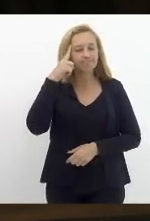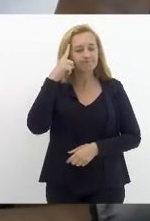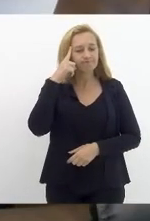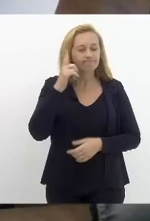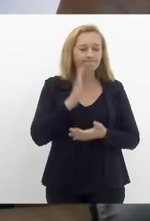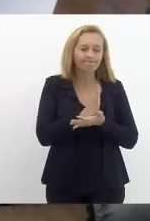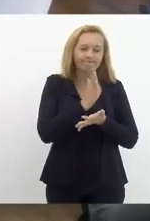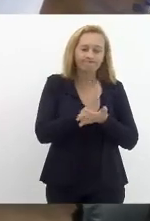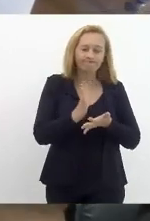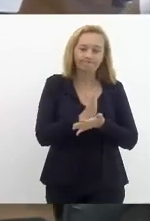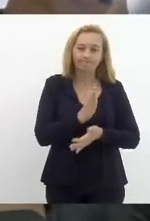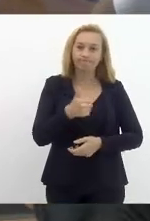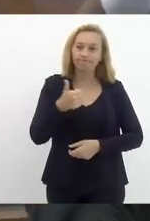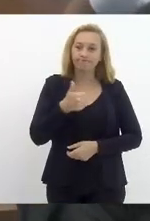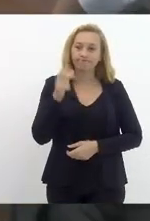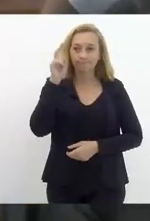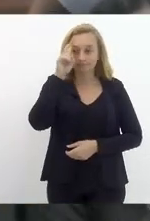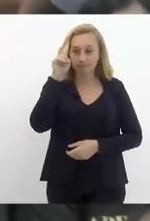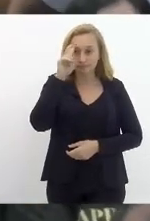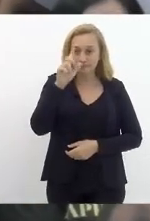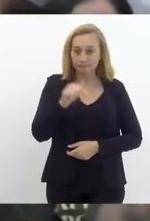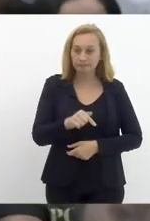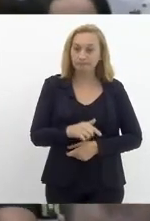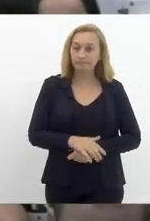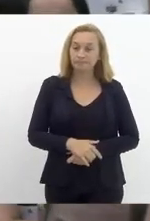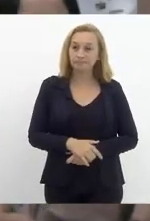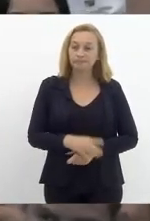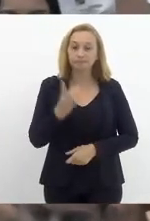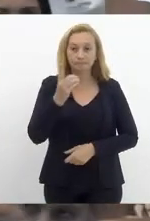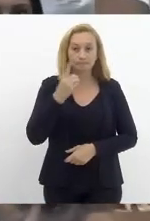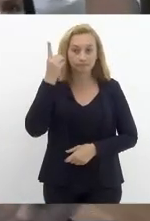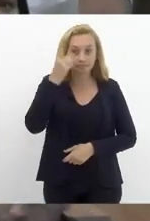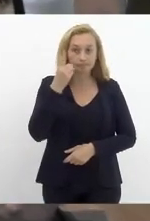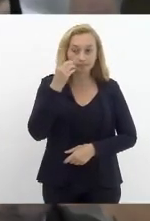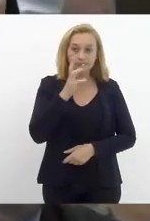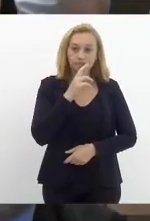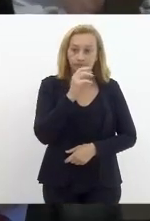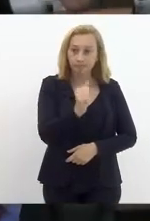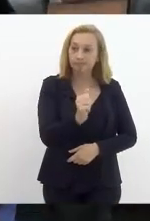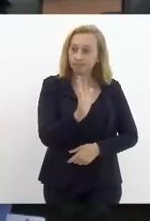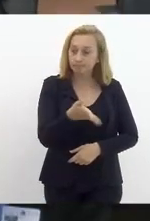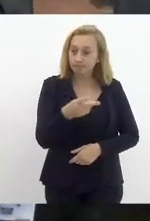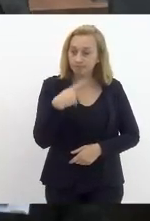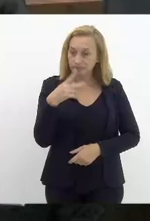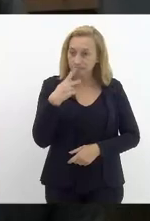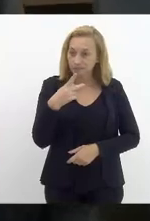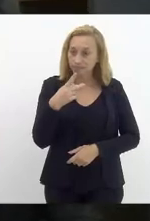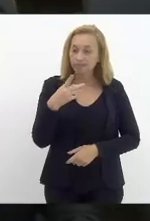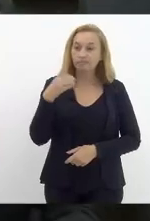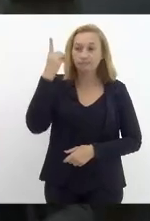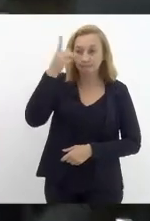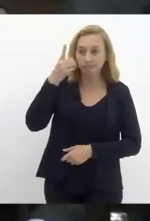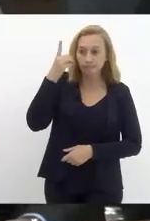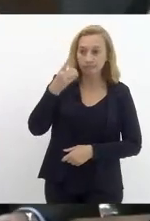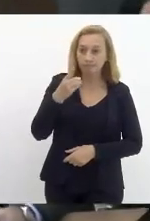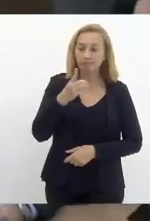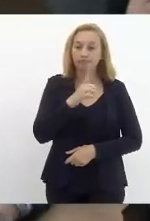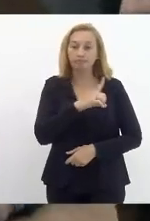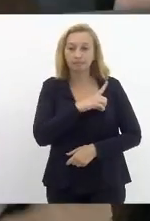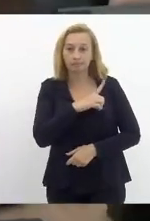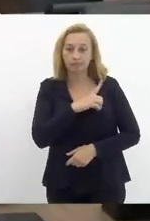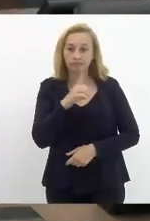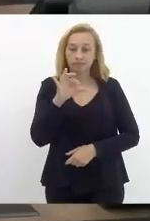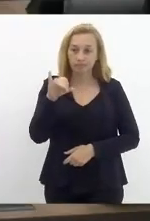Né? Primeiro, lembrar aqui, e o deputado Rodrigo Amorim já falou isso, e o deputado Carlos Augusto também, que há